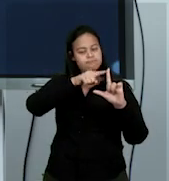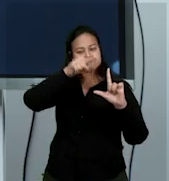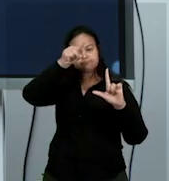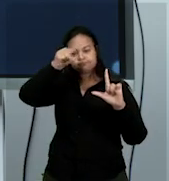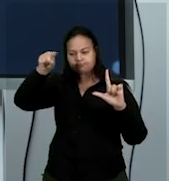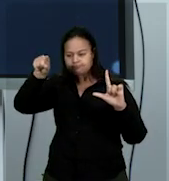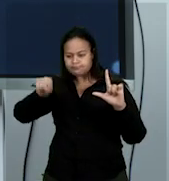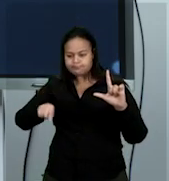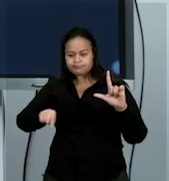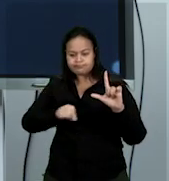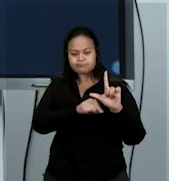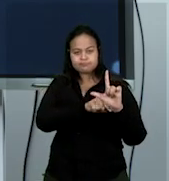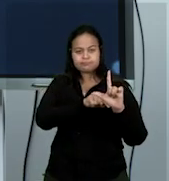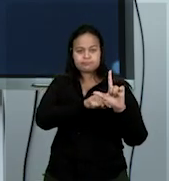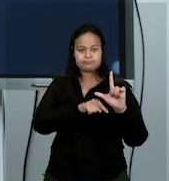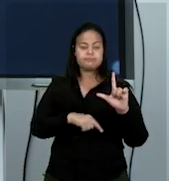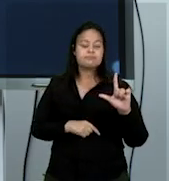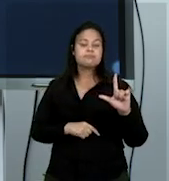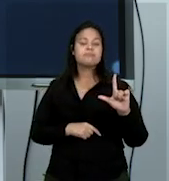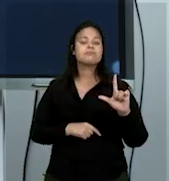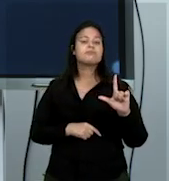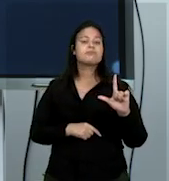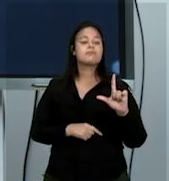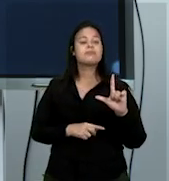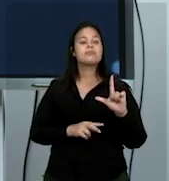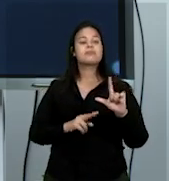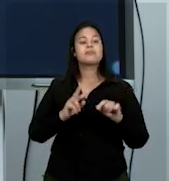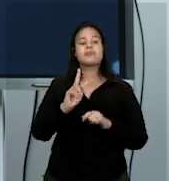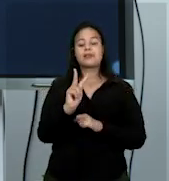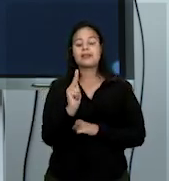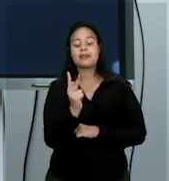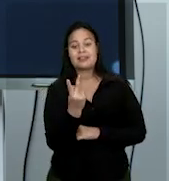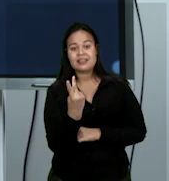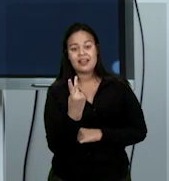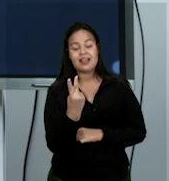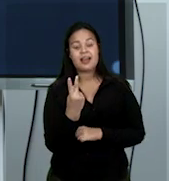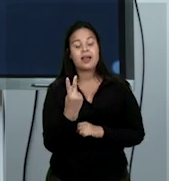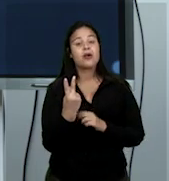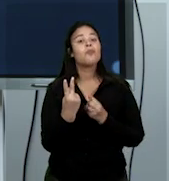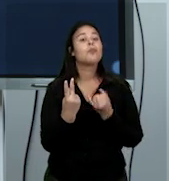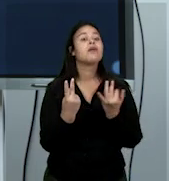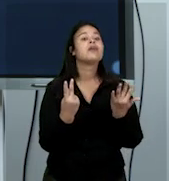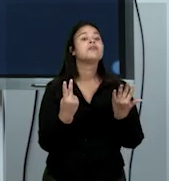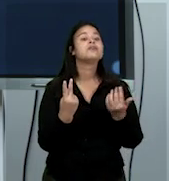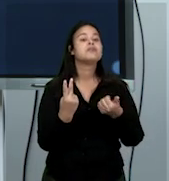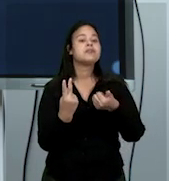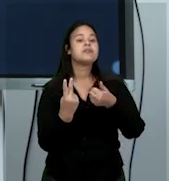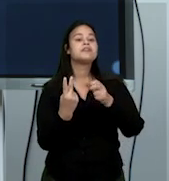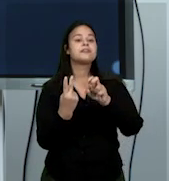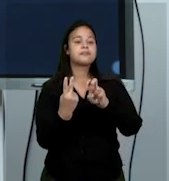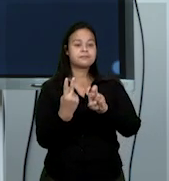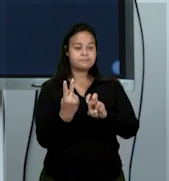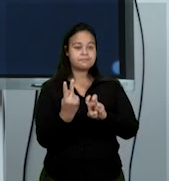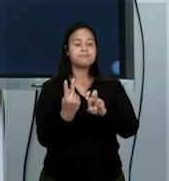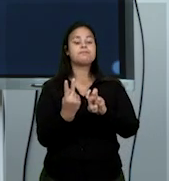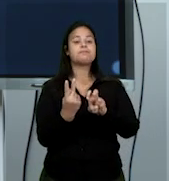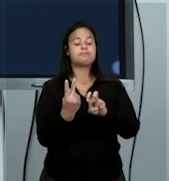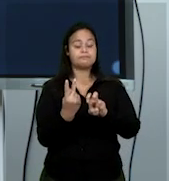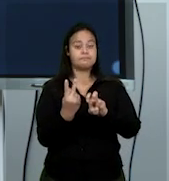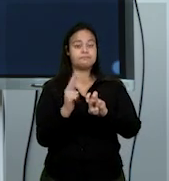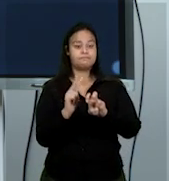bem? O H vale 15, então agora ele está falando que esse pedacinho aqui vale 15 e